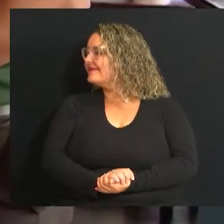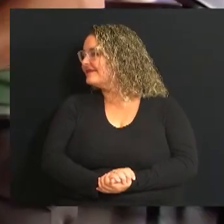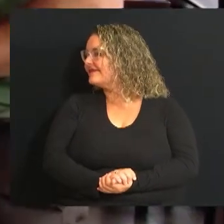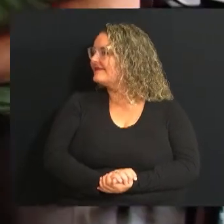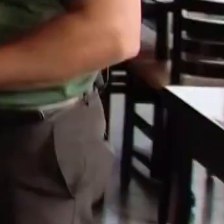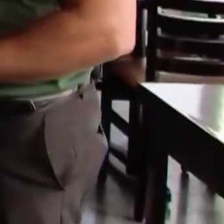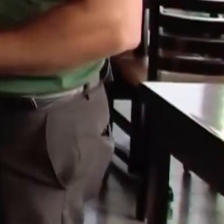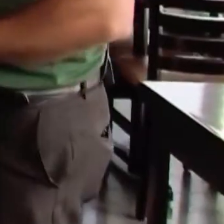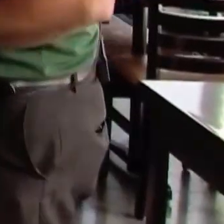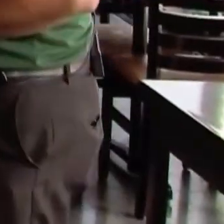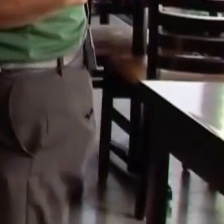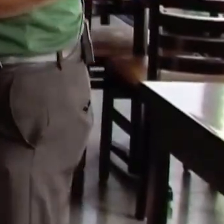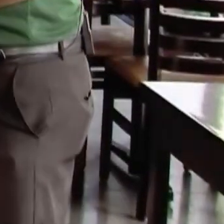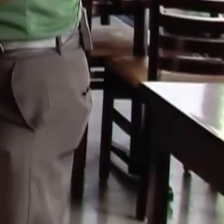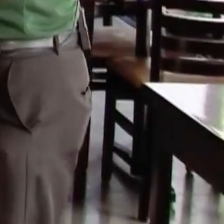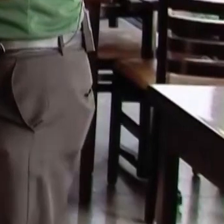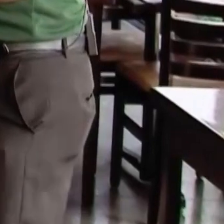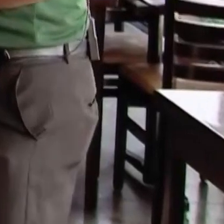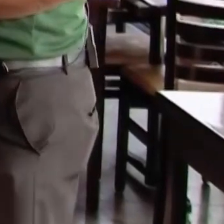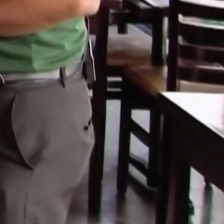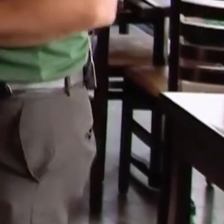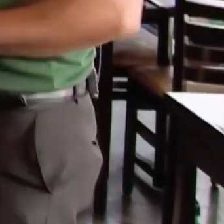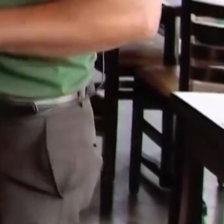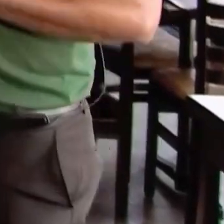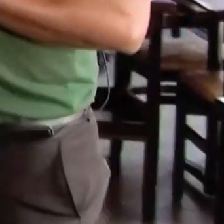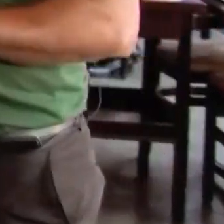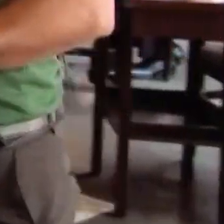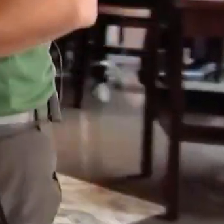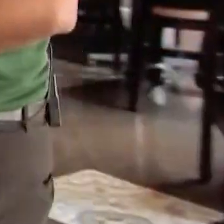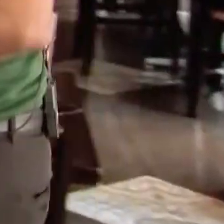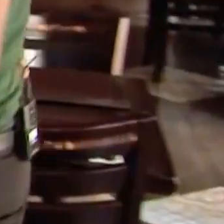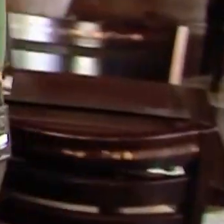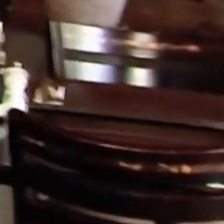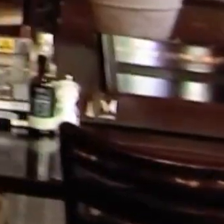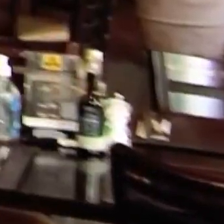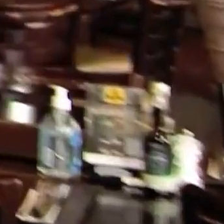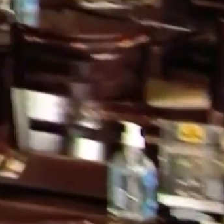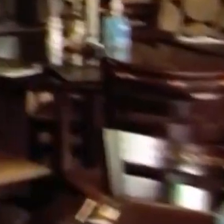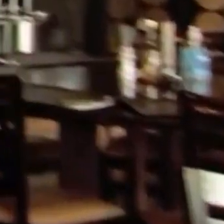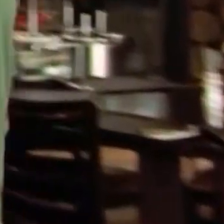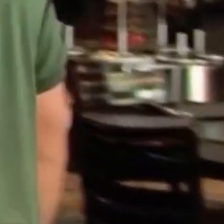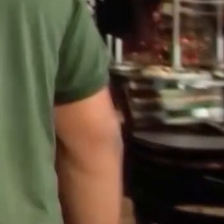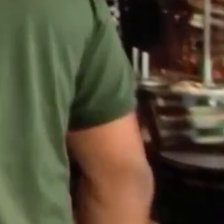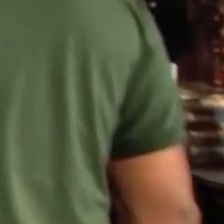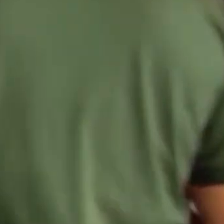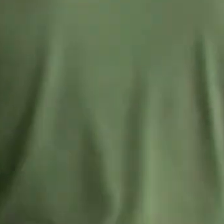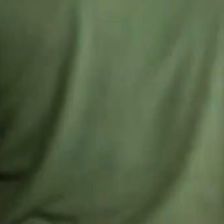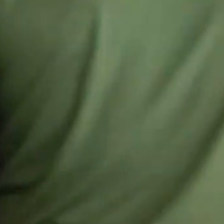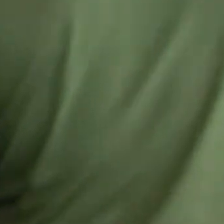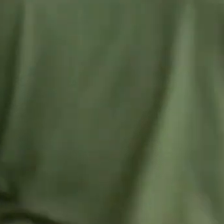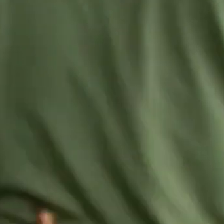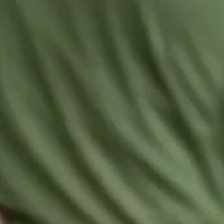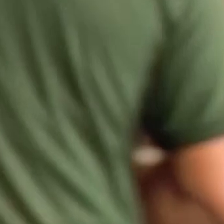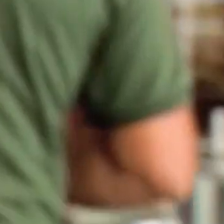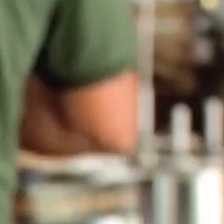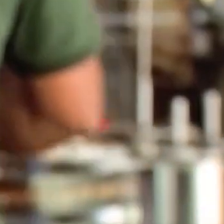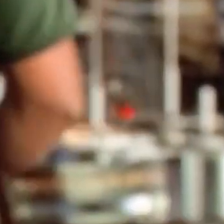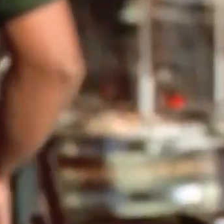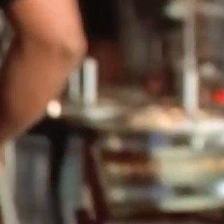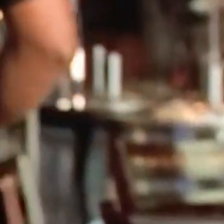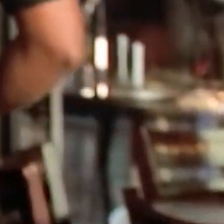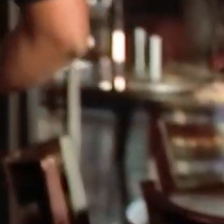serviços adquiridos fora do estabelecimento comercial. Se por um acaso for comprado dentro da